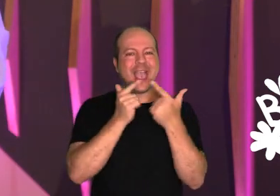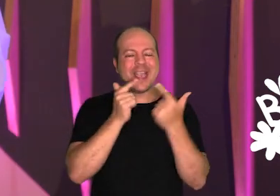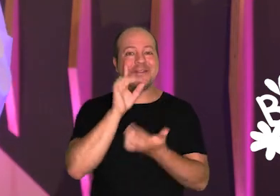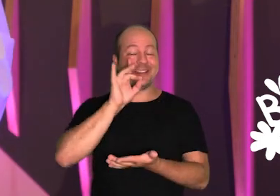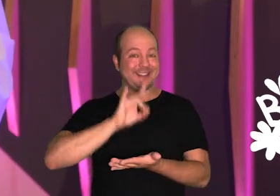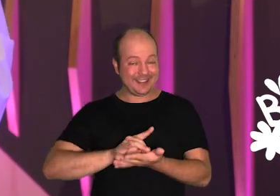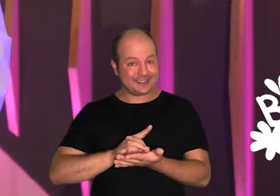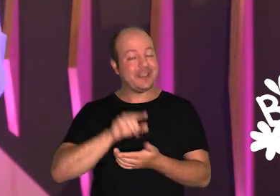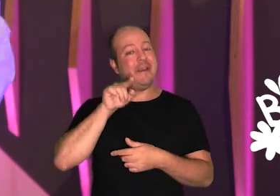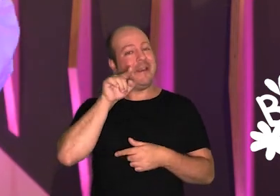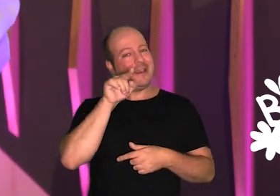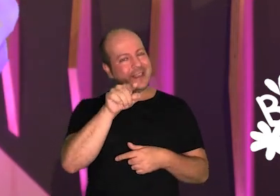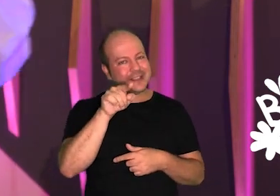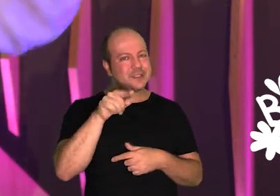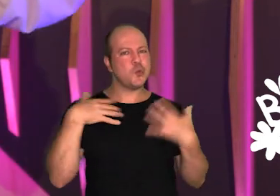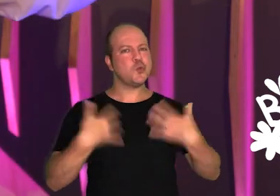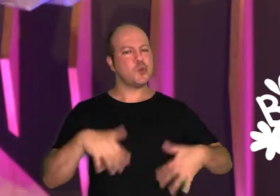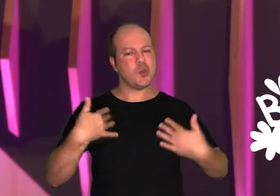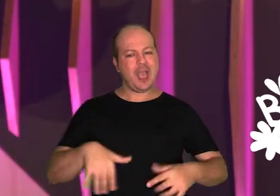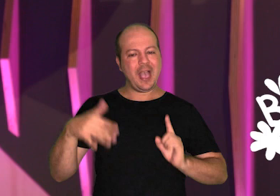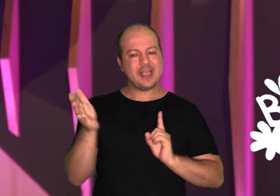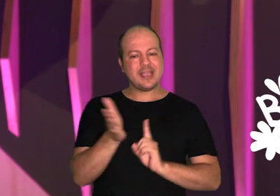rir de verdade, gente. Isso aí é